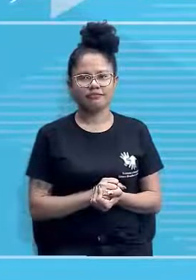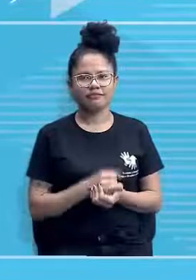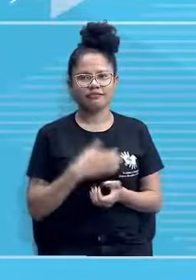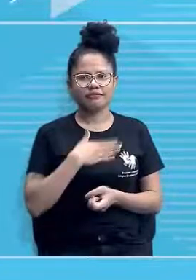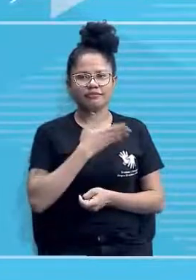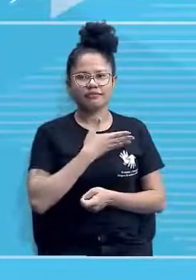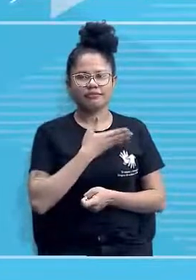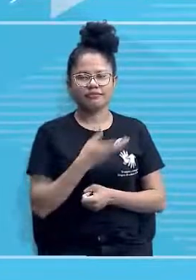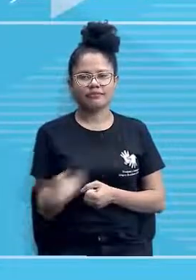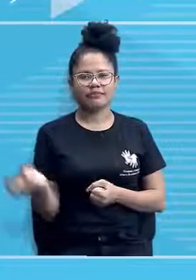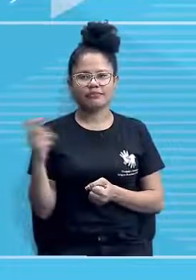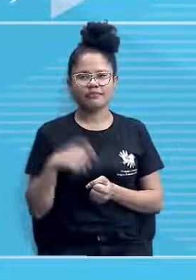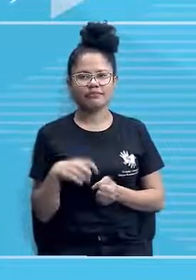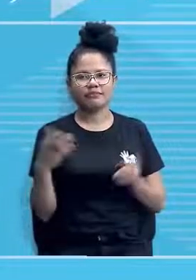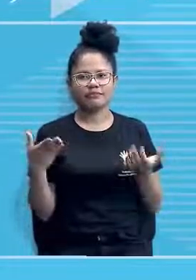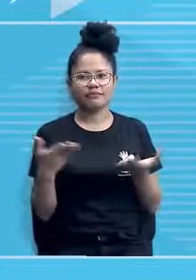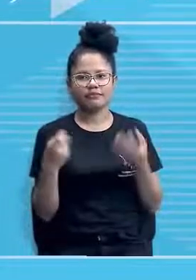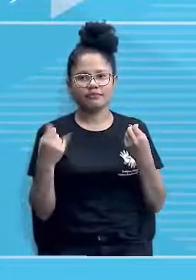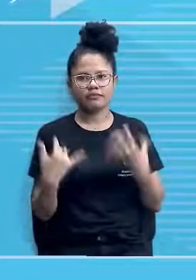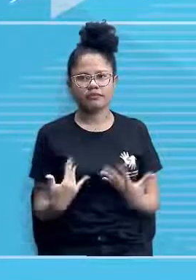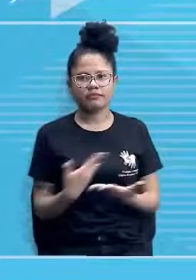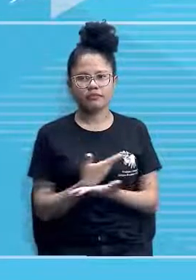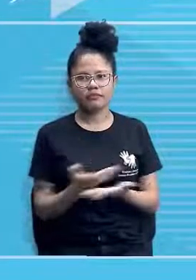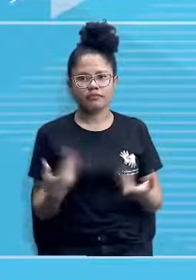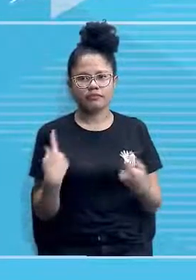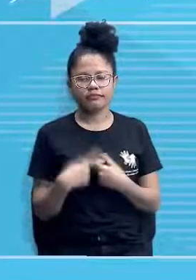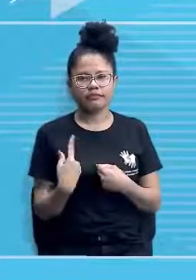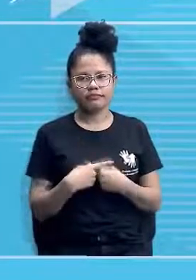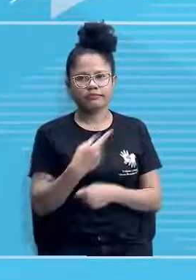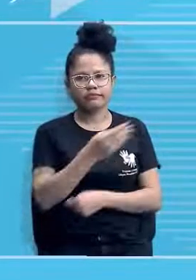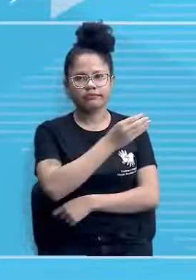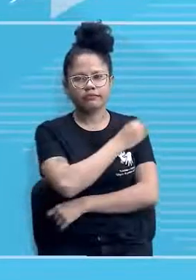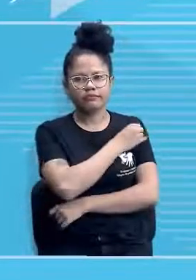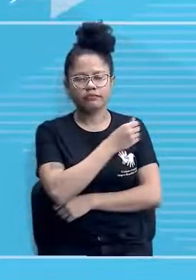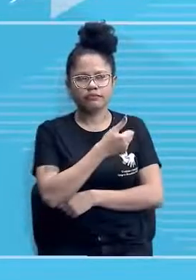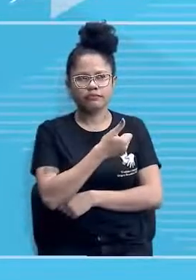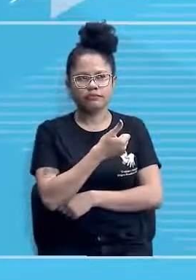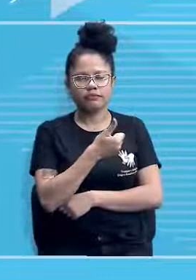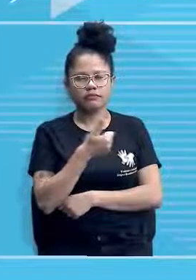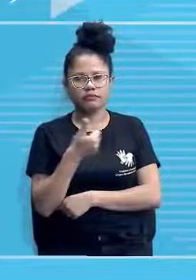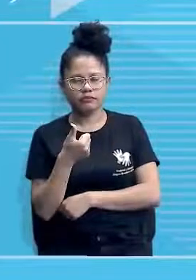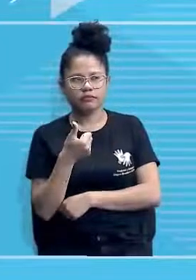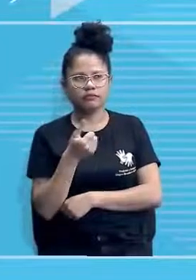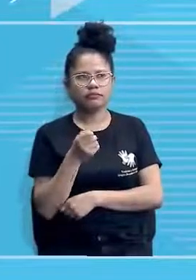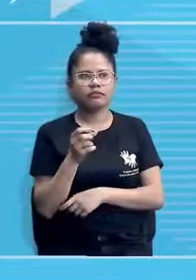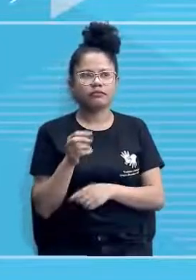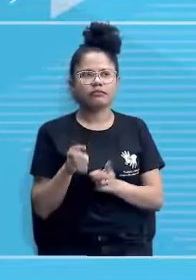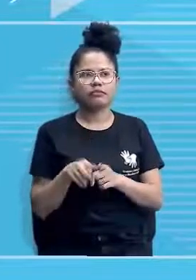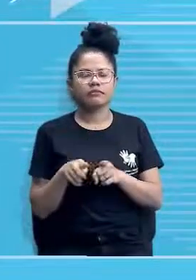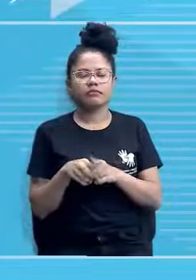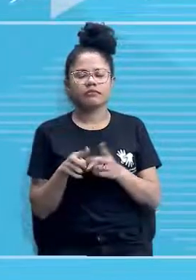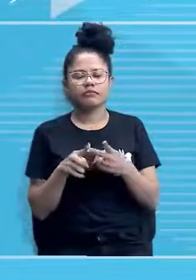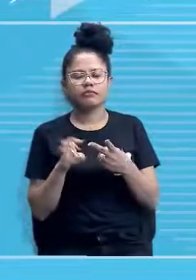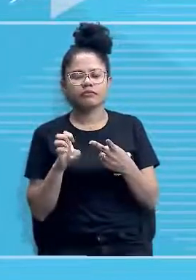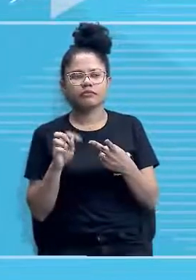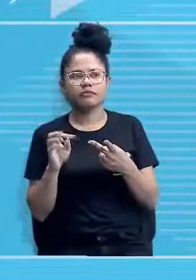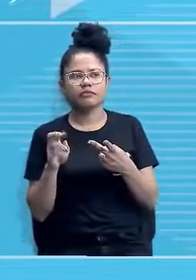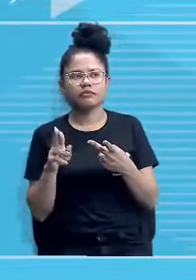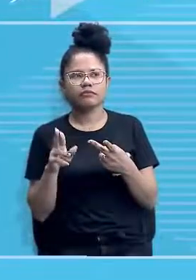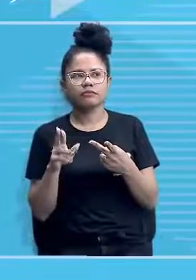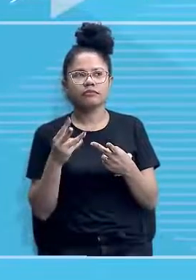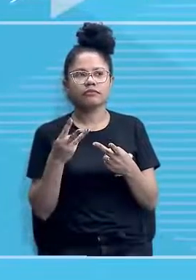e vamos não é para confirmar o porquê que o álcool é 111 o é 36 graus Celsius A